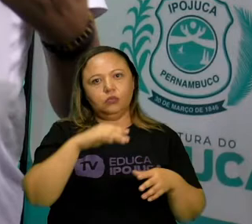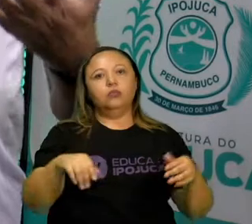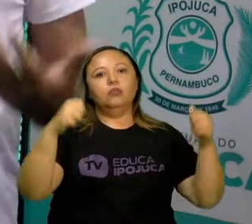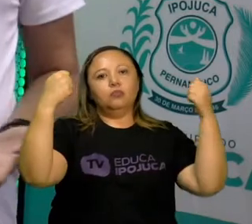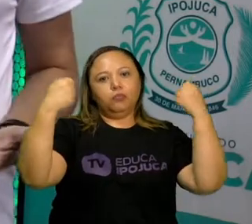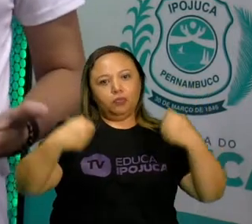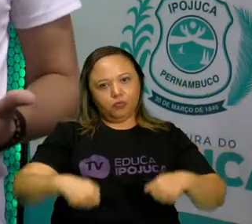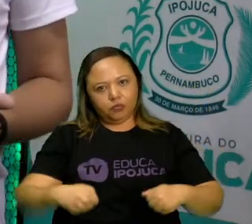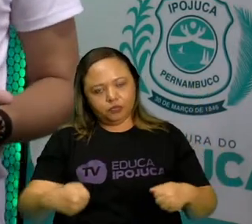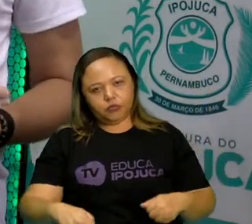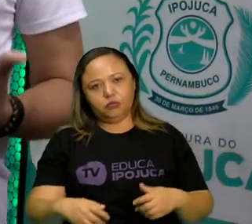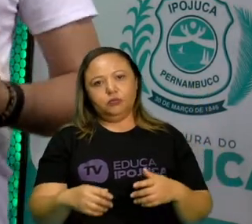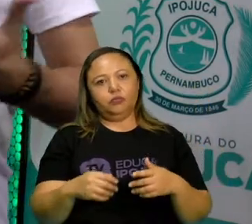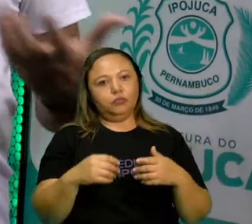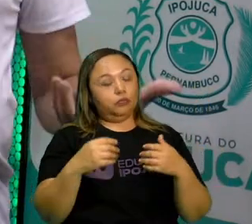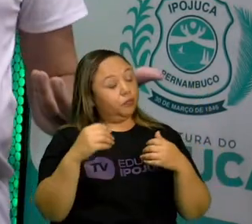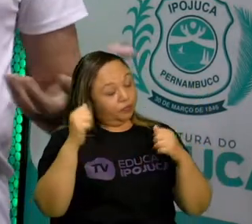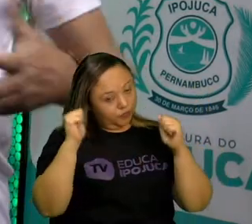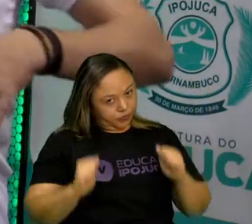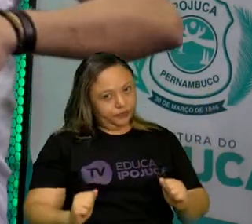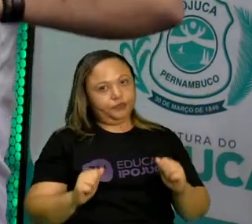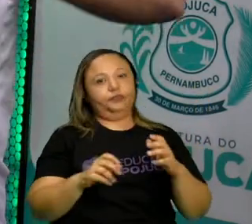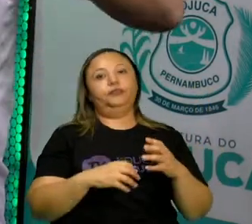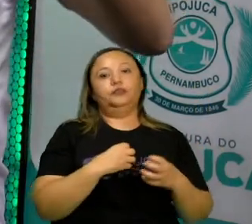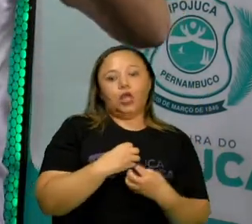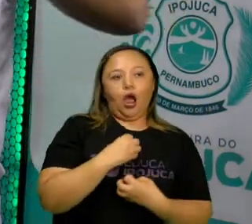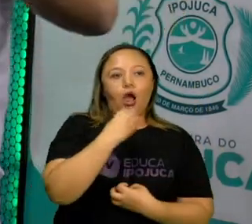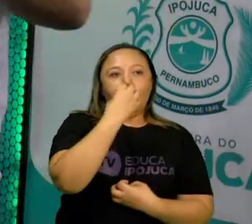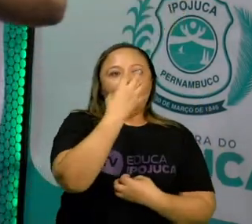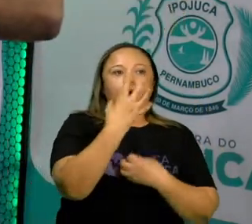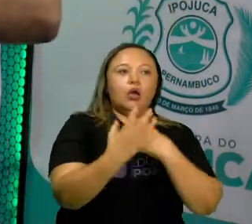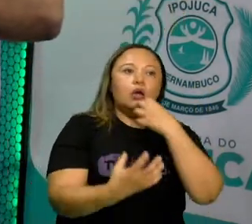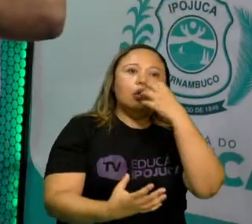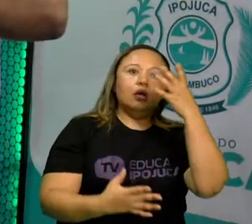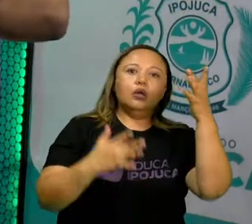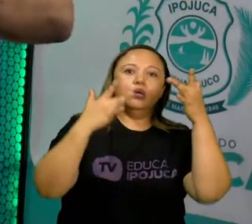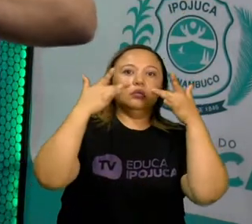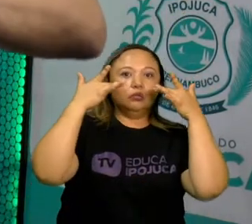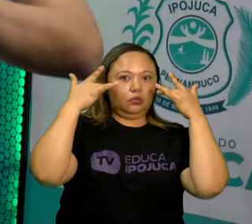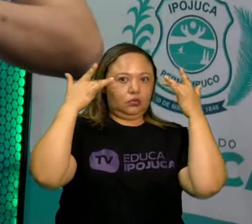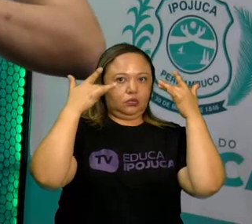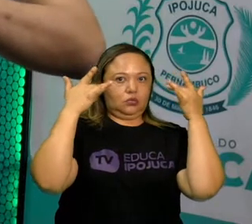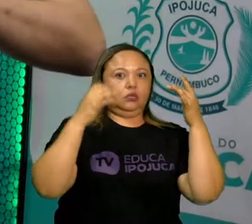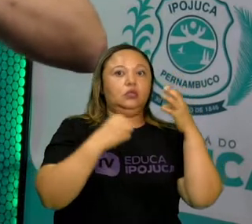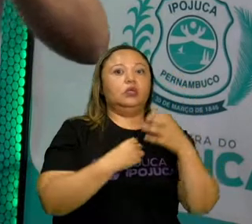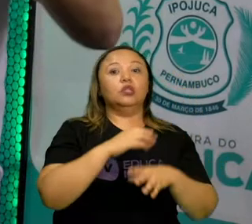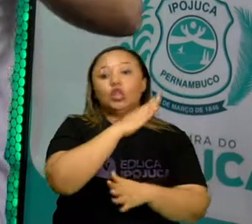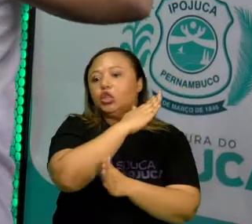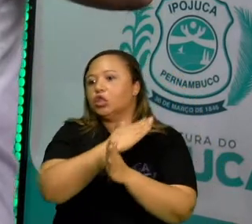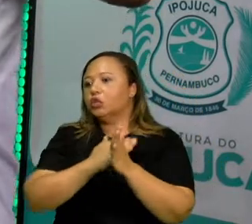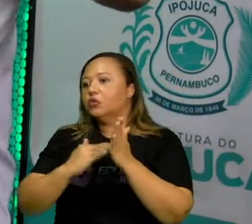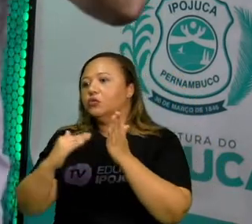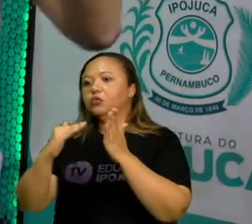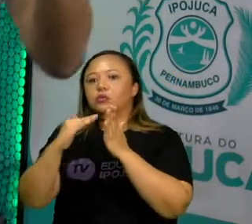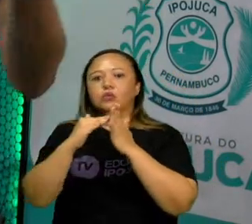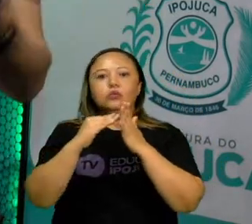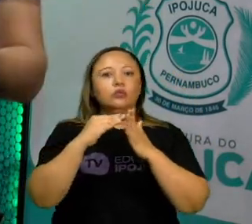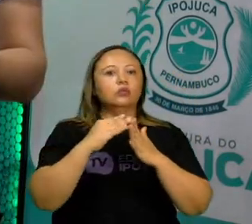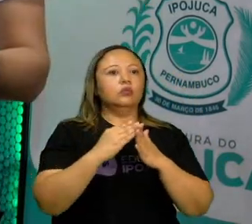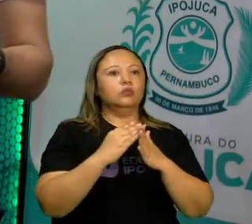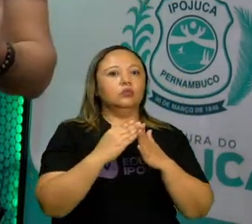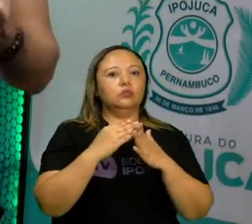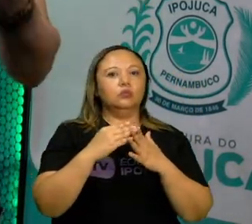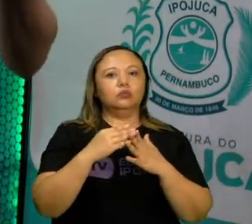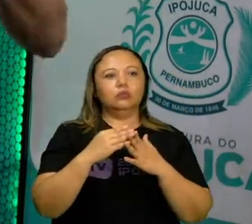pode ser uma outra que é um espetáculo que é todo cantado mas não é o Teatro Musical e penso as